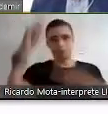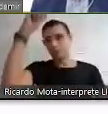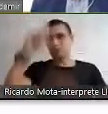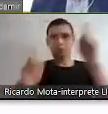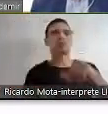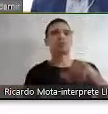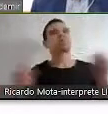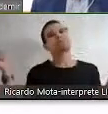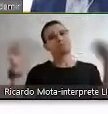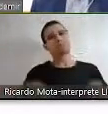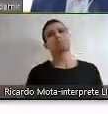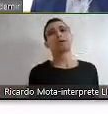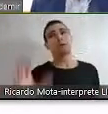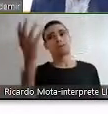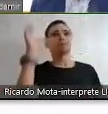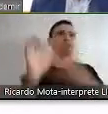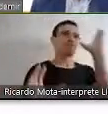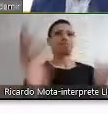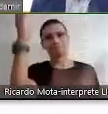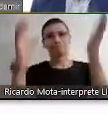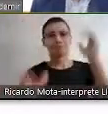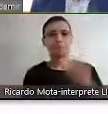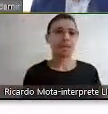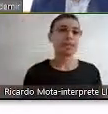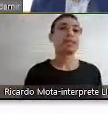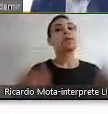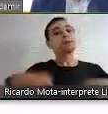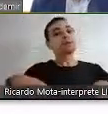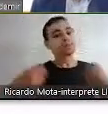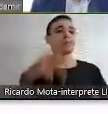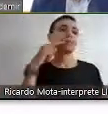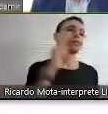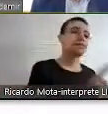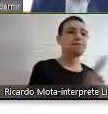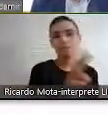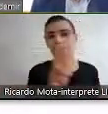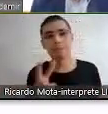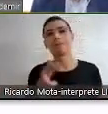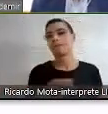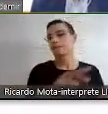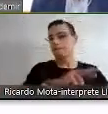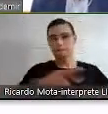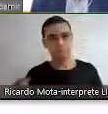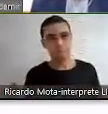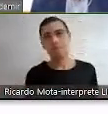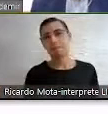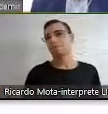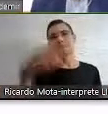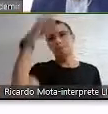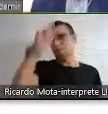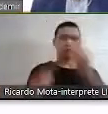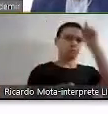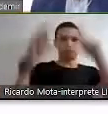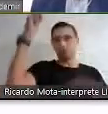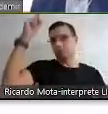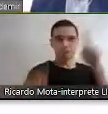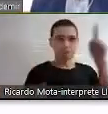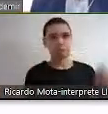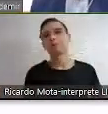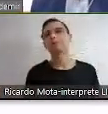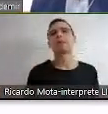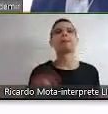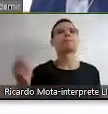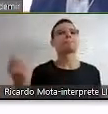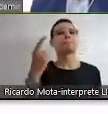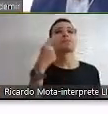devemos procurar aí uma inspeção ao nosso sistema de descarga atmosférica, que são os raios, né?